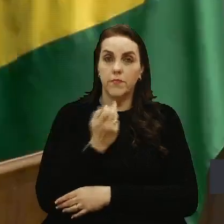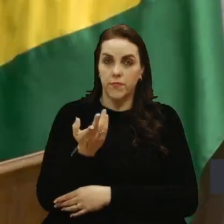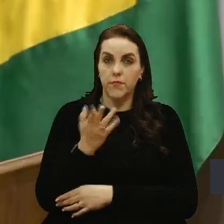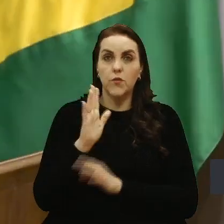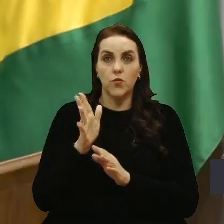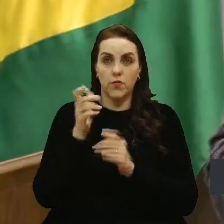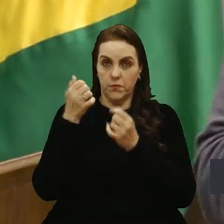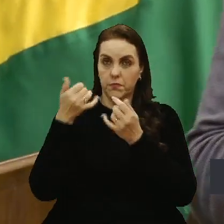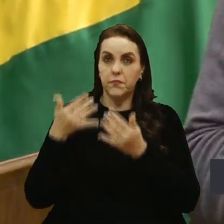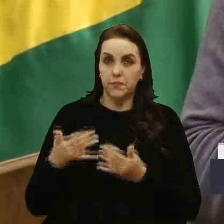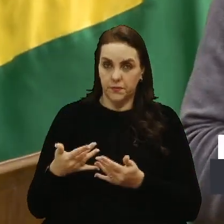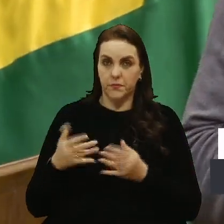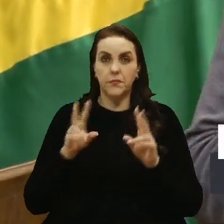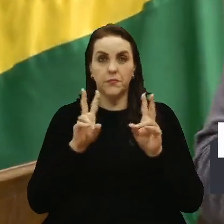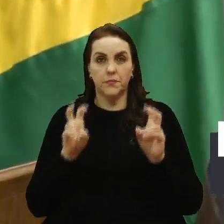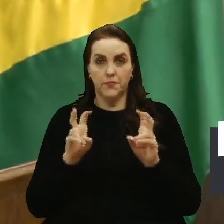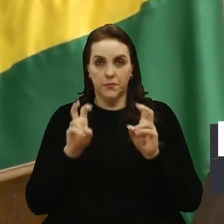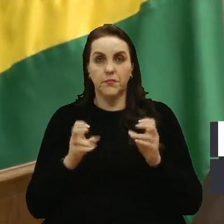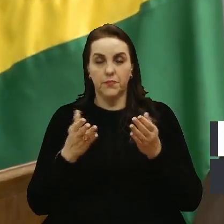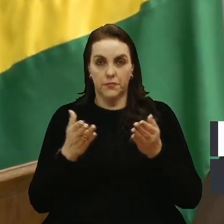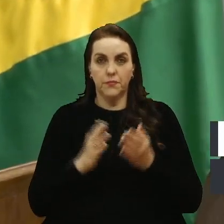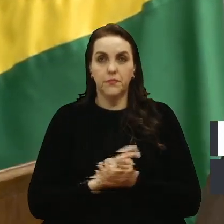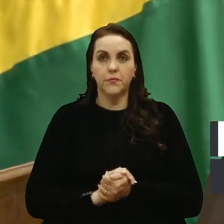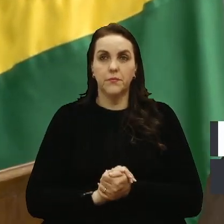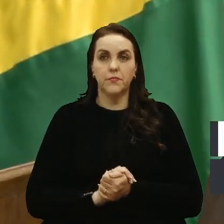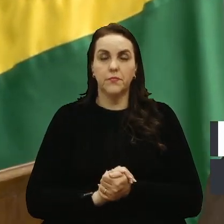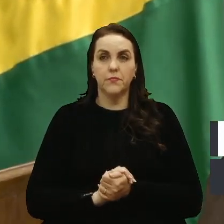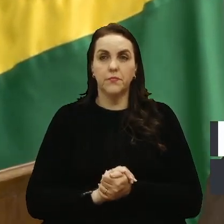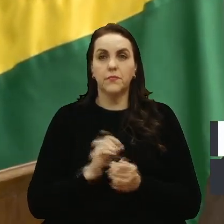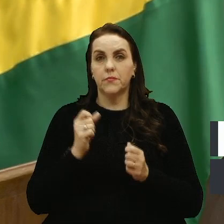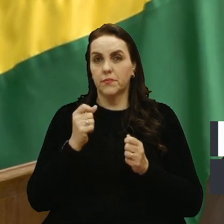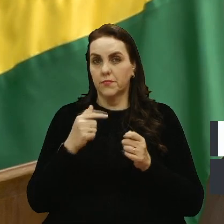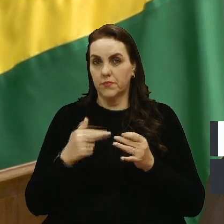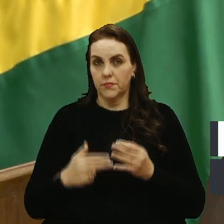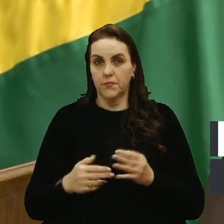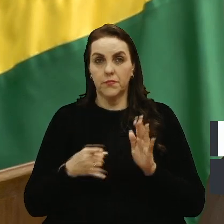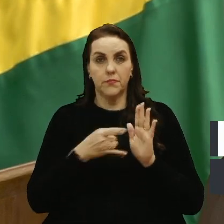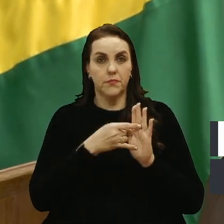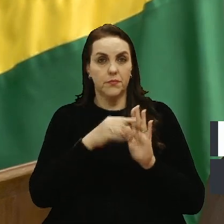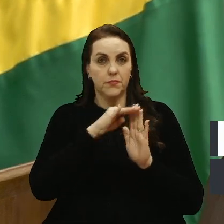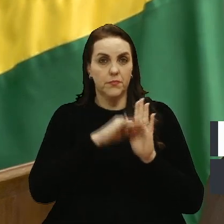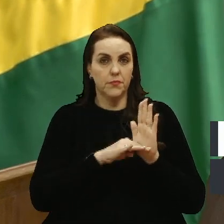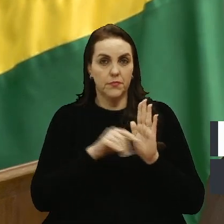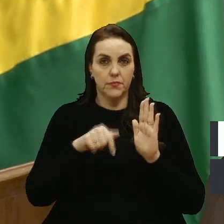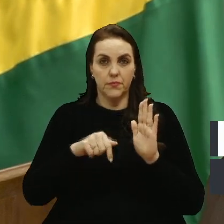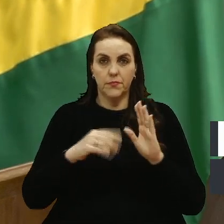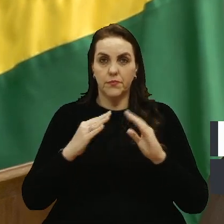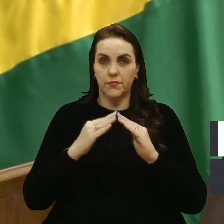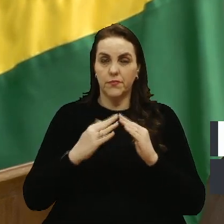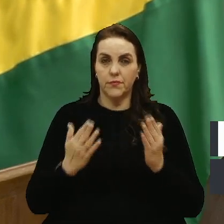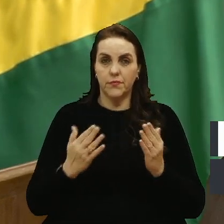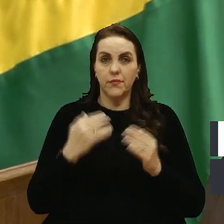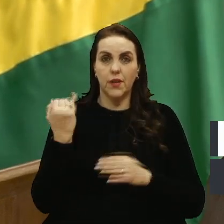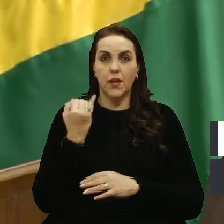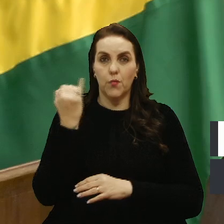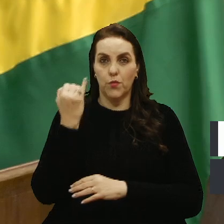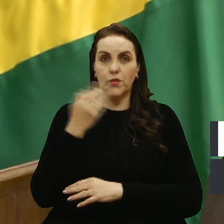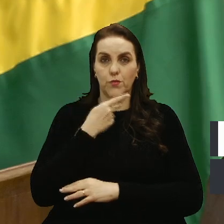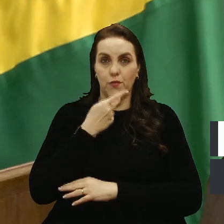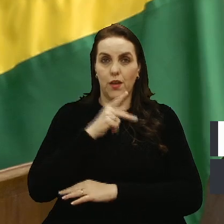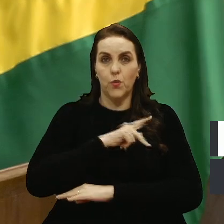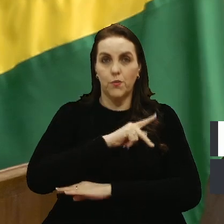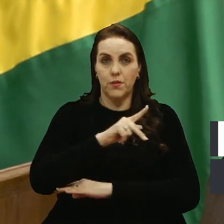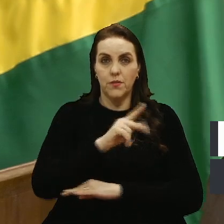falado bastante coisa sobre isso, sobre essa nossa questão do regimento interno. É importante ressaltar aqui, como presidente dessa